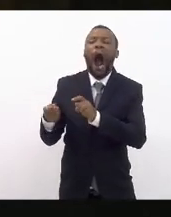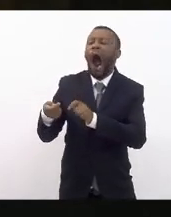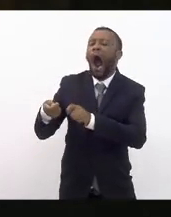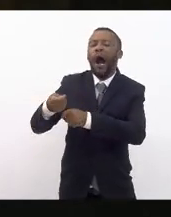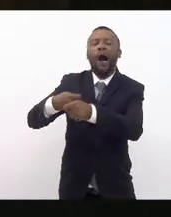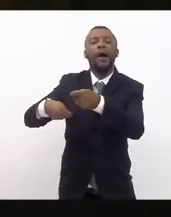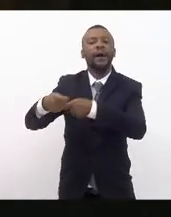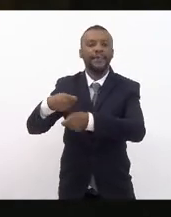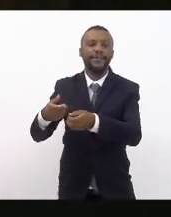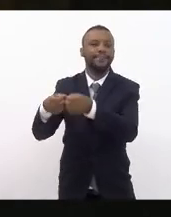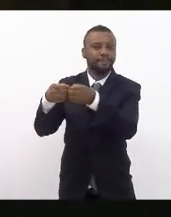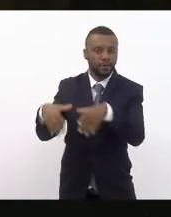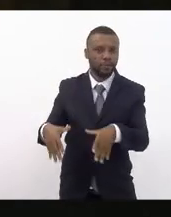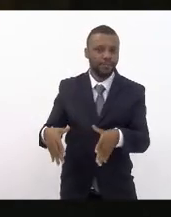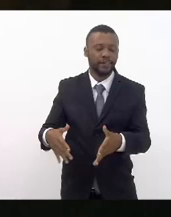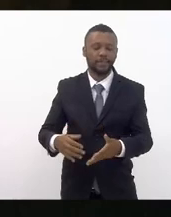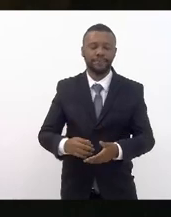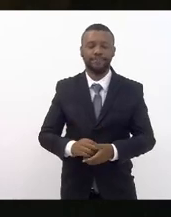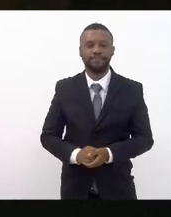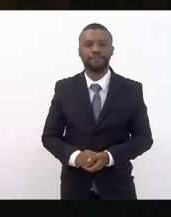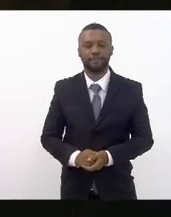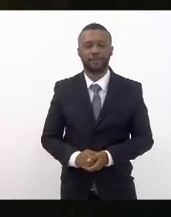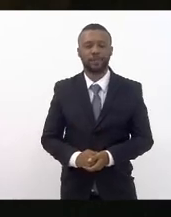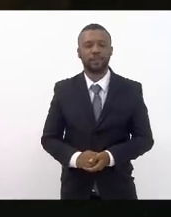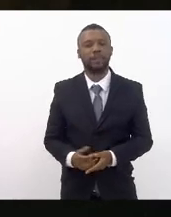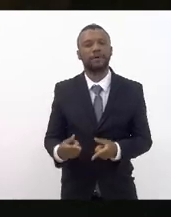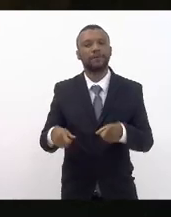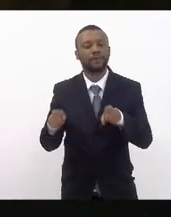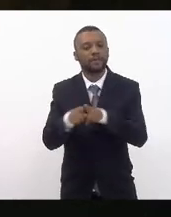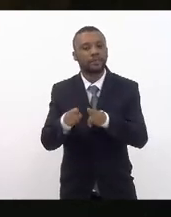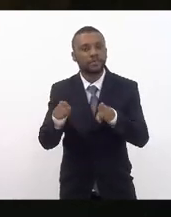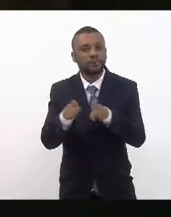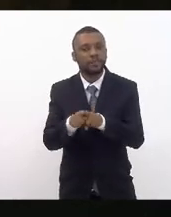comércio, não é? E também a questão